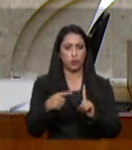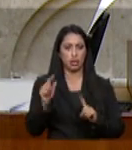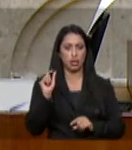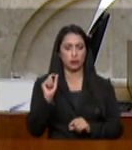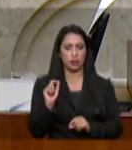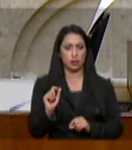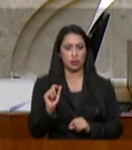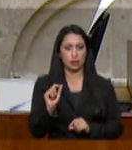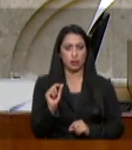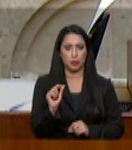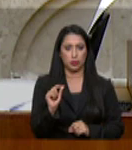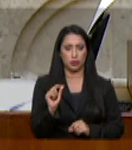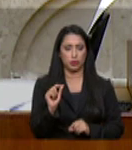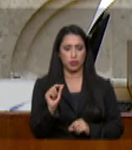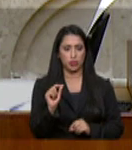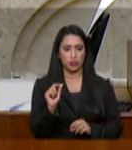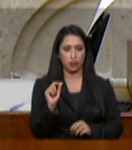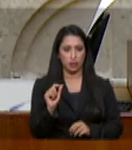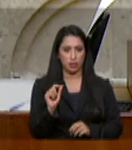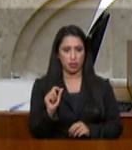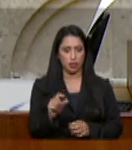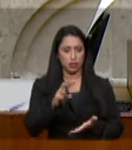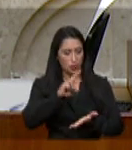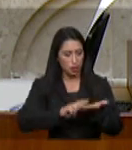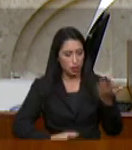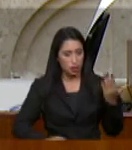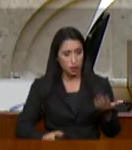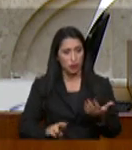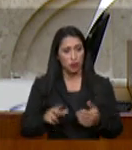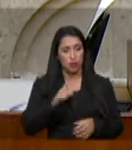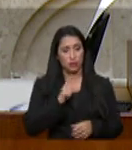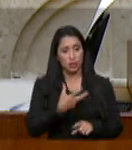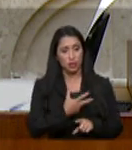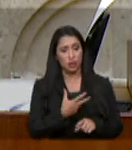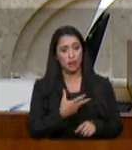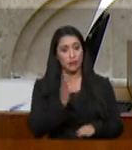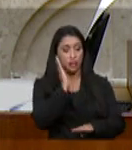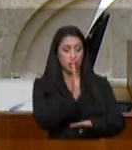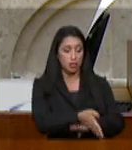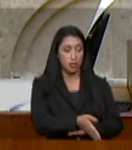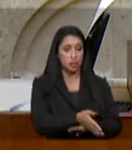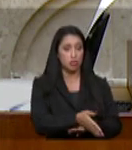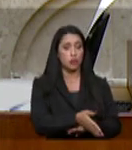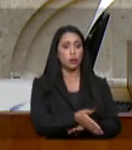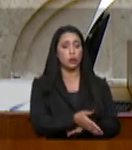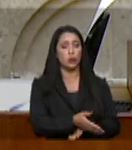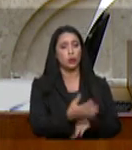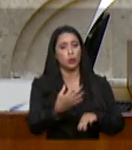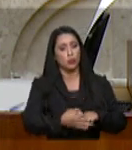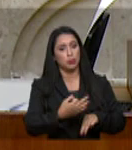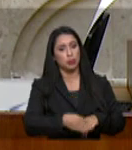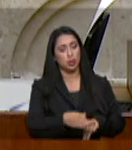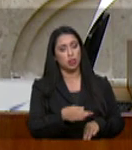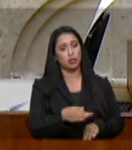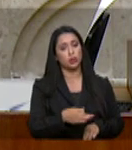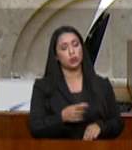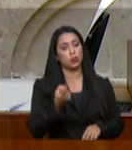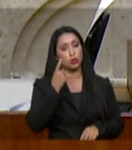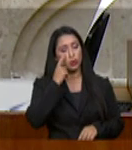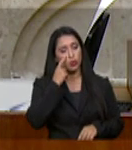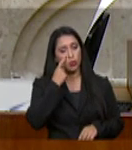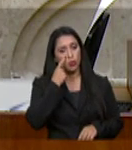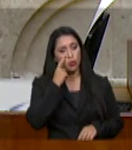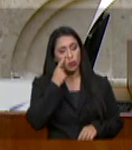do voto do relator vencidos para nossas velhas o ministro não desbaste e